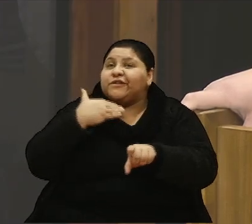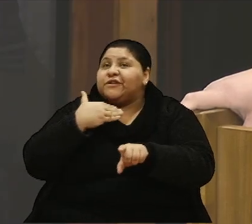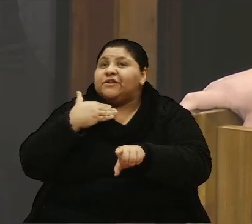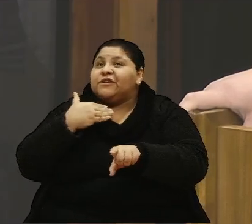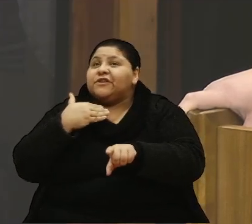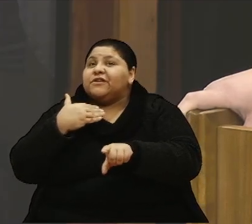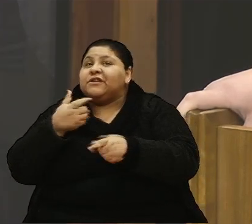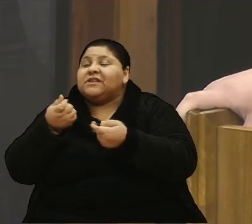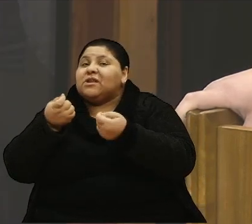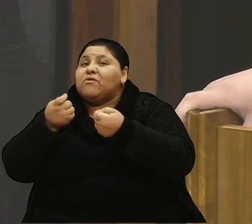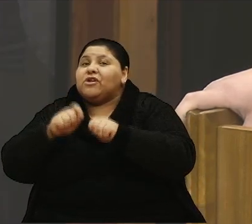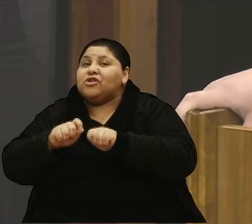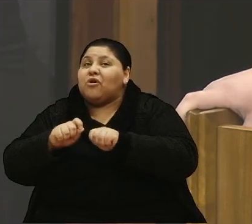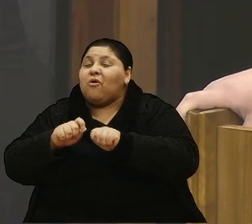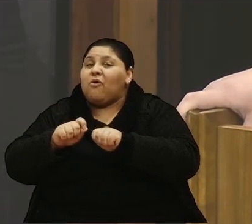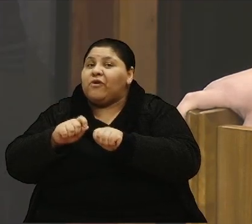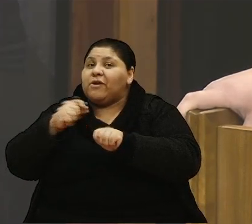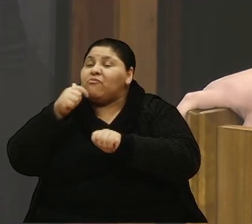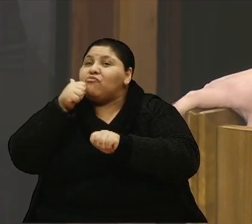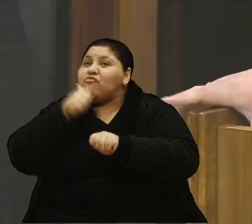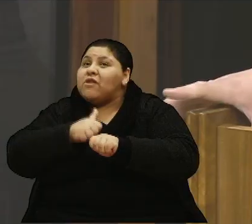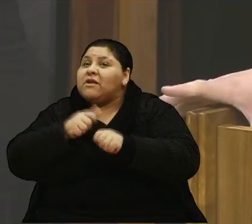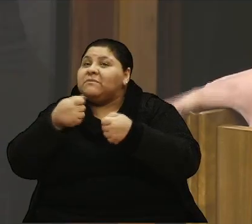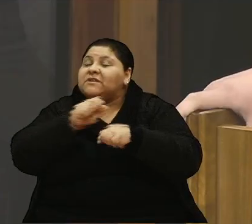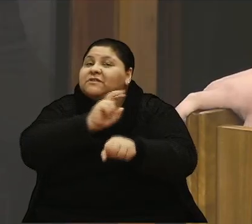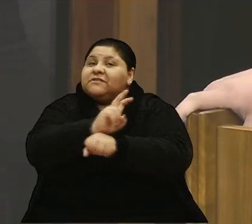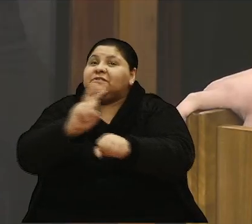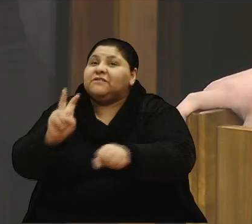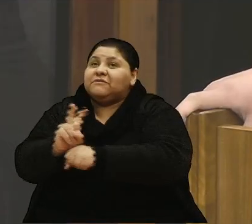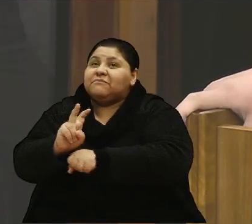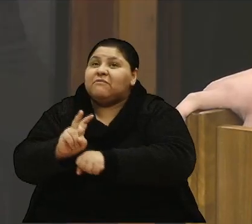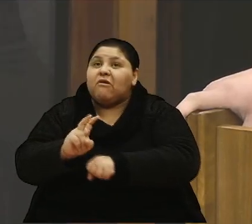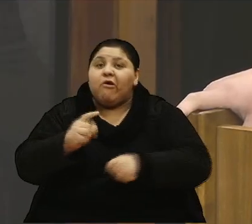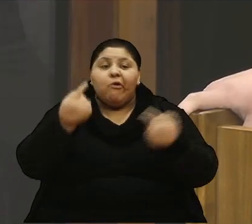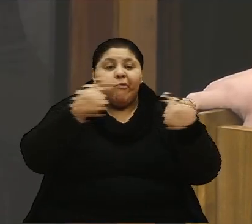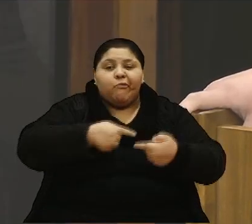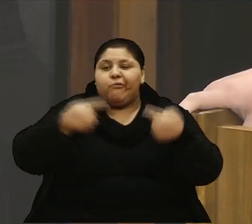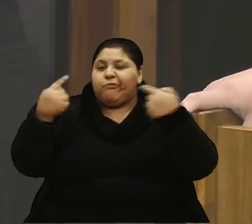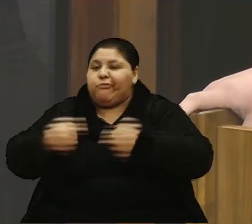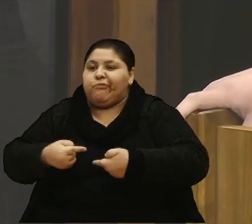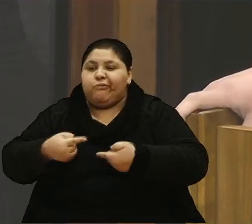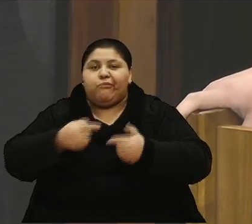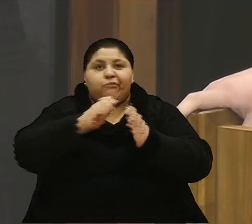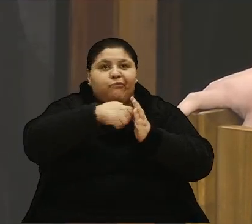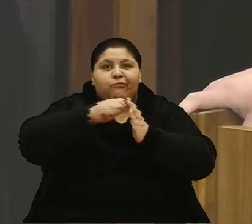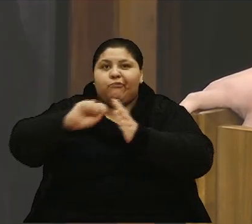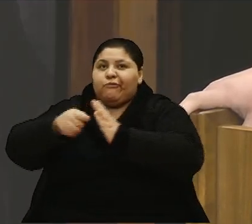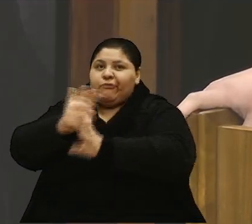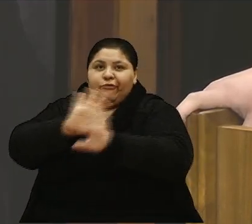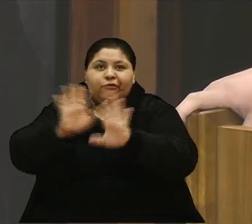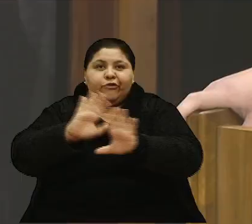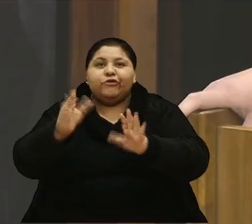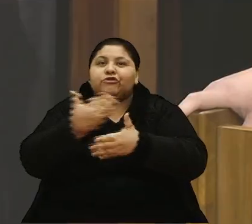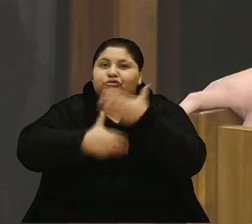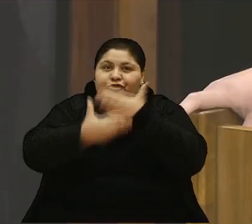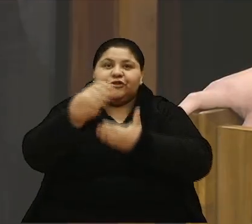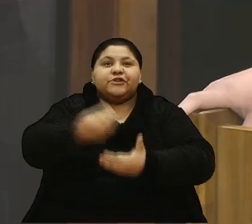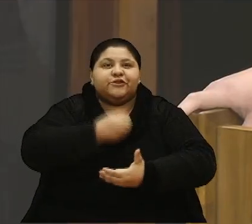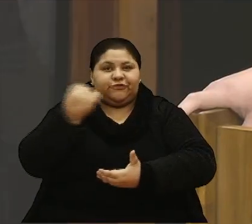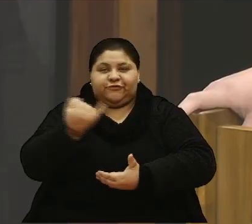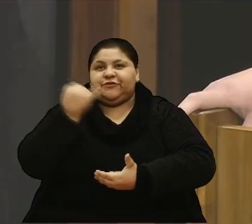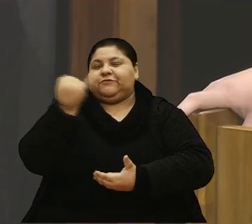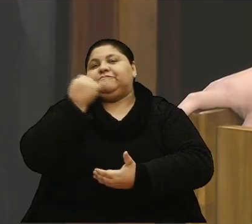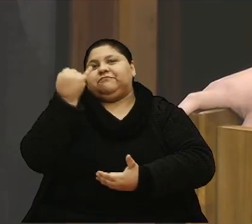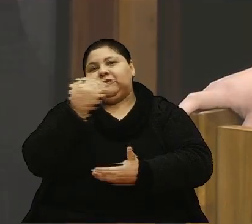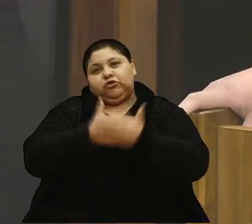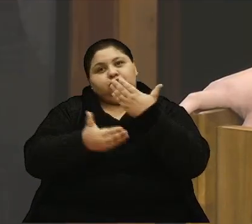ser protegidas. Uma guerra não anula a outra, uma luta não anula a outra, e todas as vidas, sem exceção, importam. Todas as